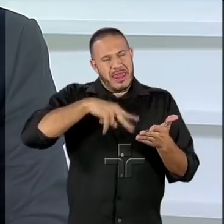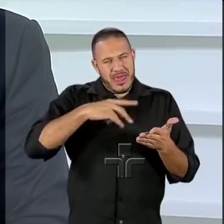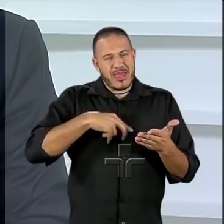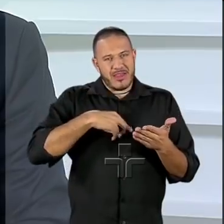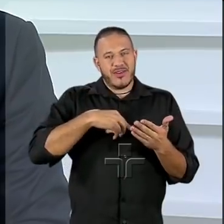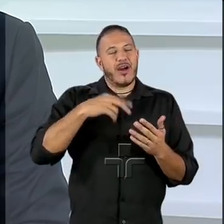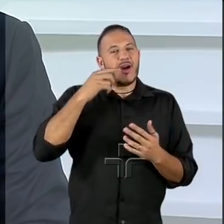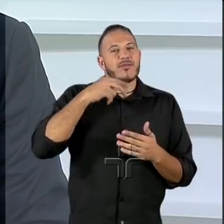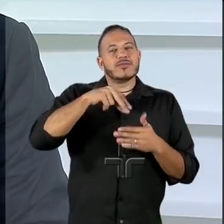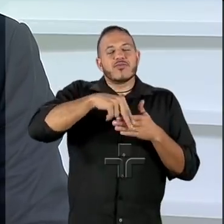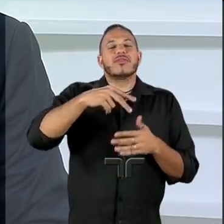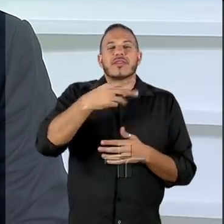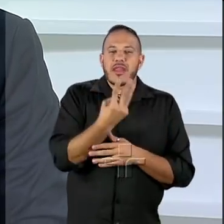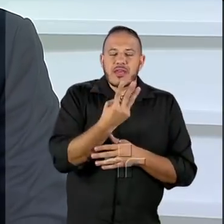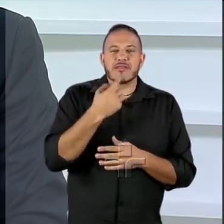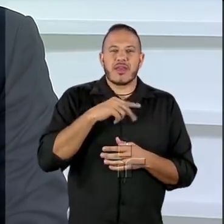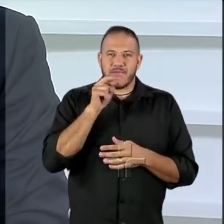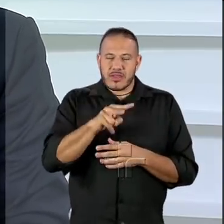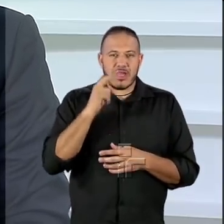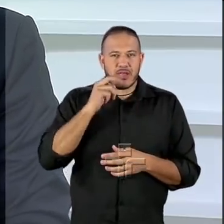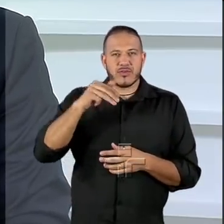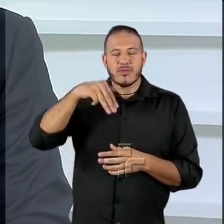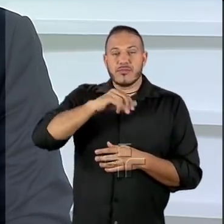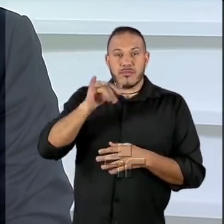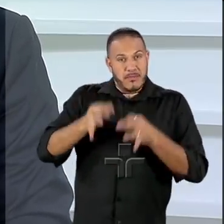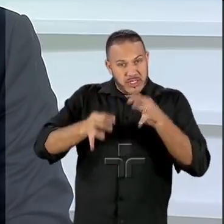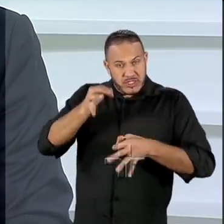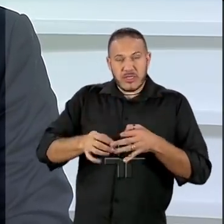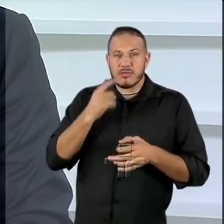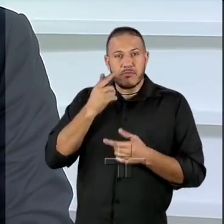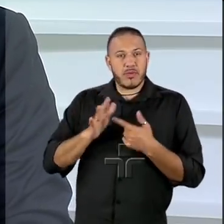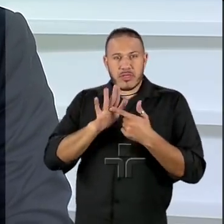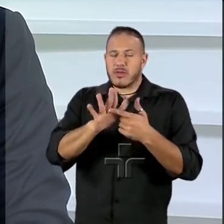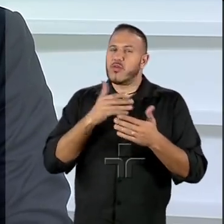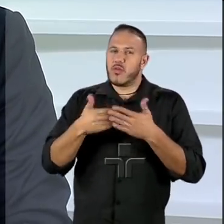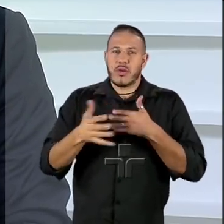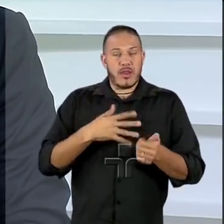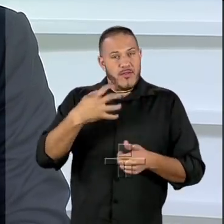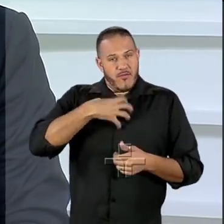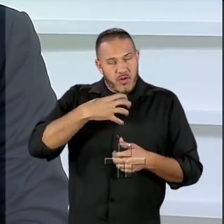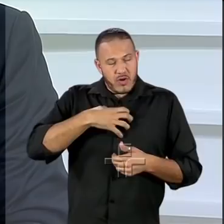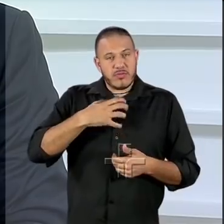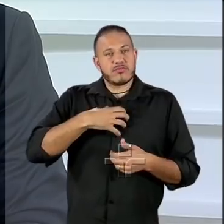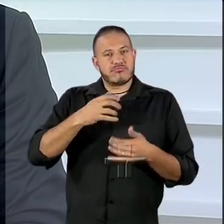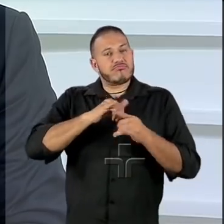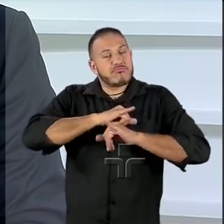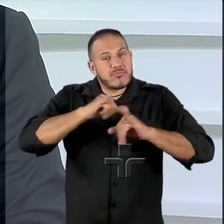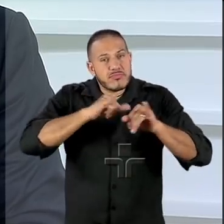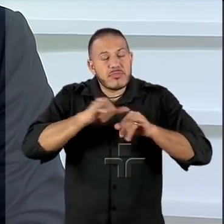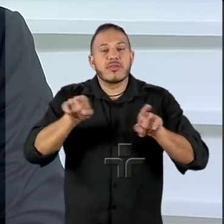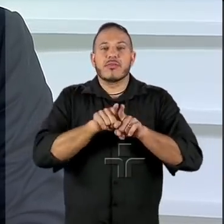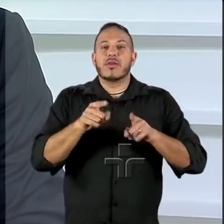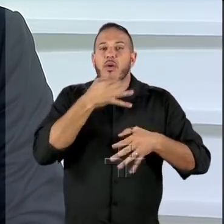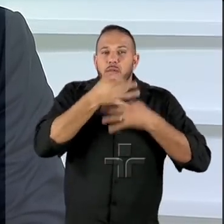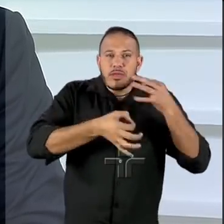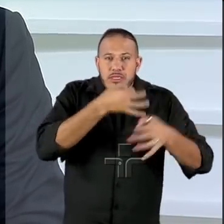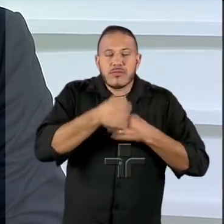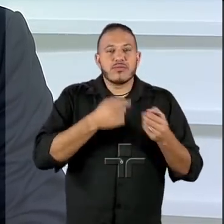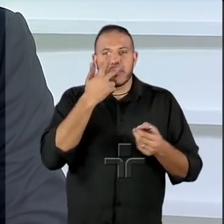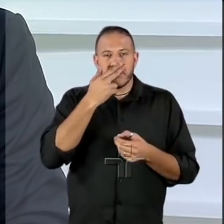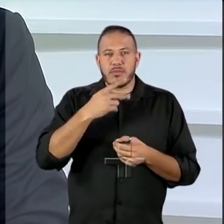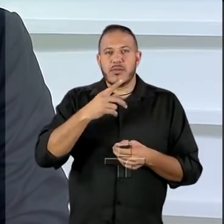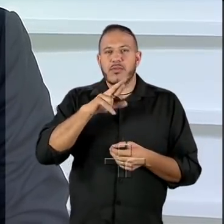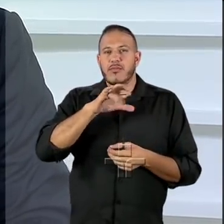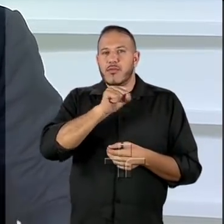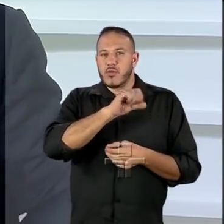3, que é vedado ao magistrado manifestar por qualquer meio de comunicação opinião sobre processo pendente